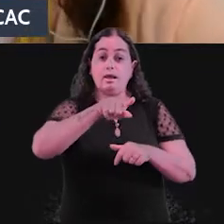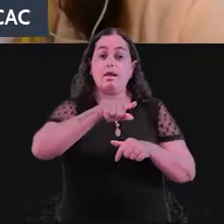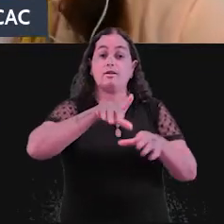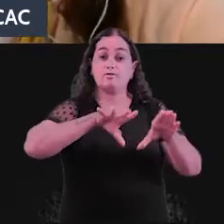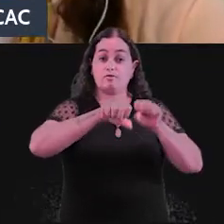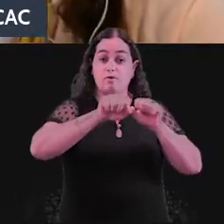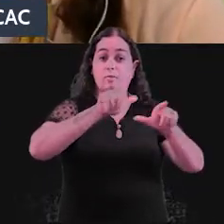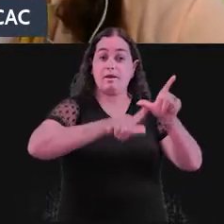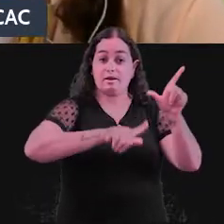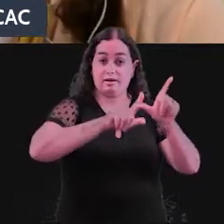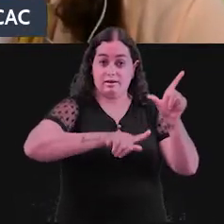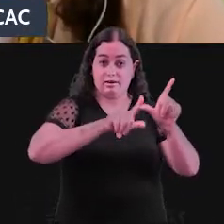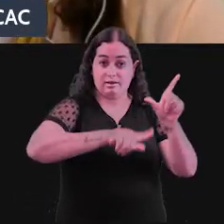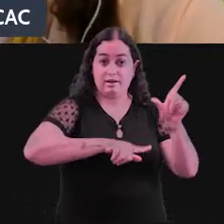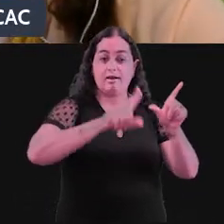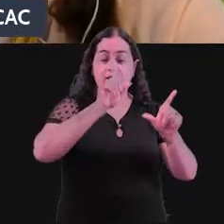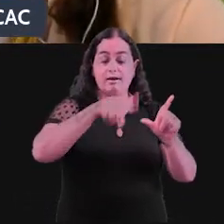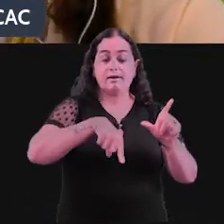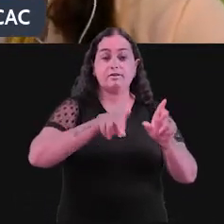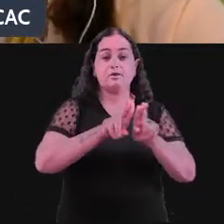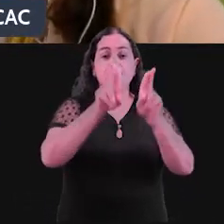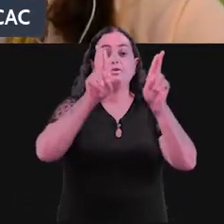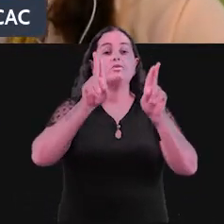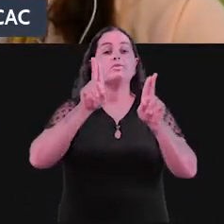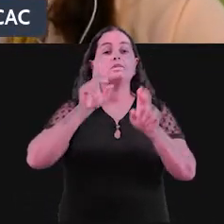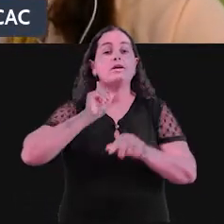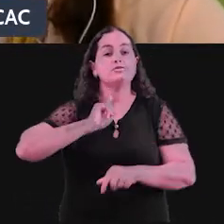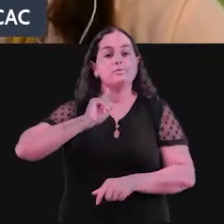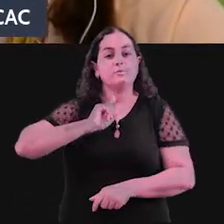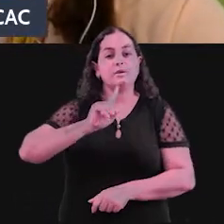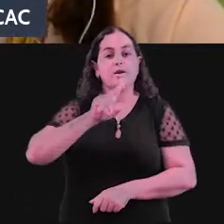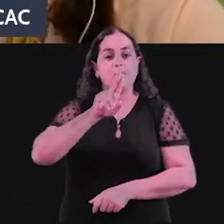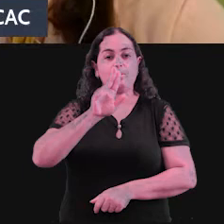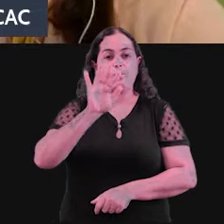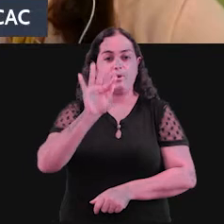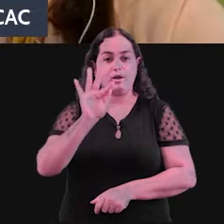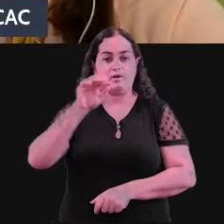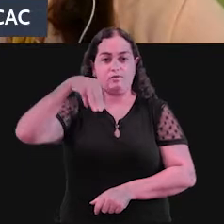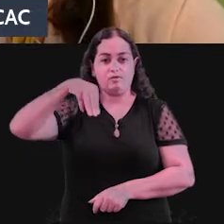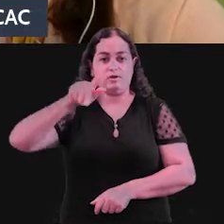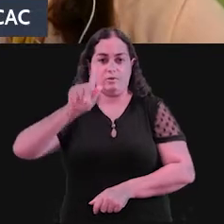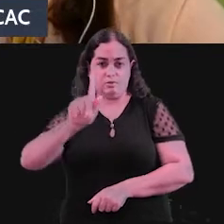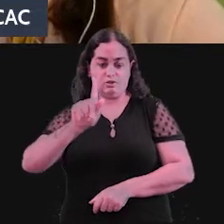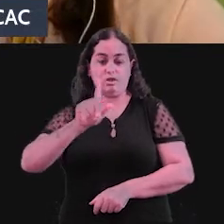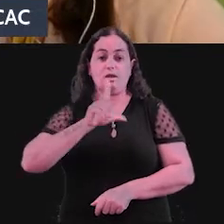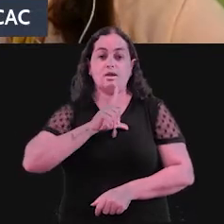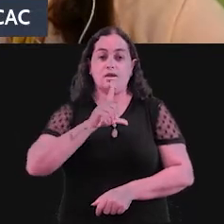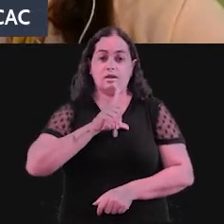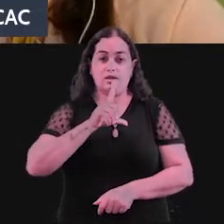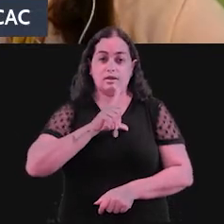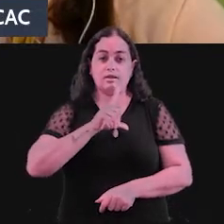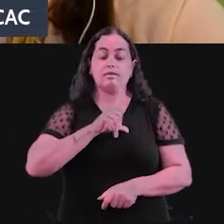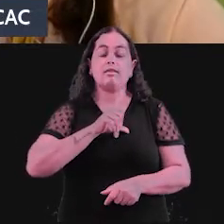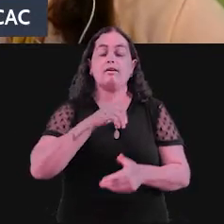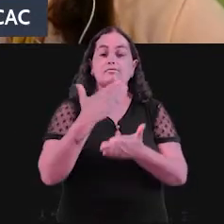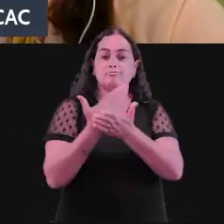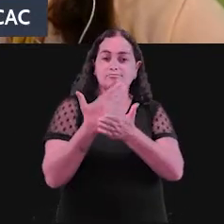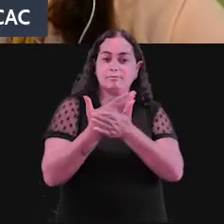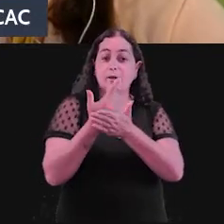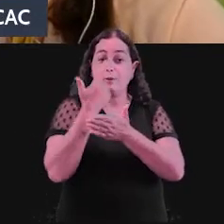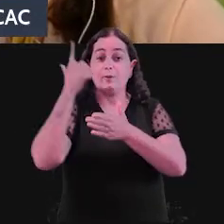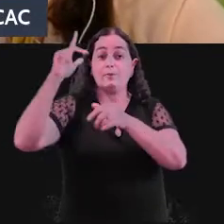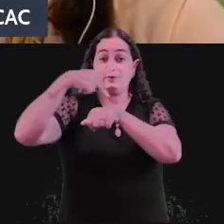Jéssica é graduada em Letras pela Universidade Federal de Minas Gerais, a UFMG, com período sanduíche, no King's College